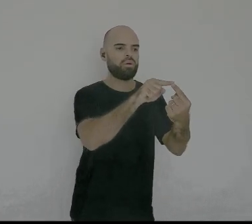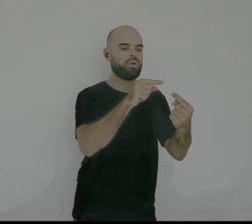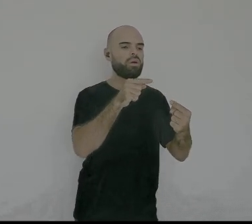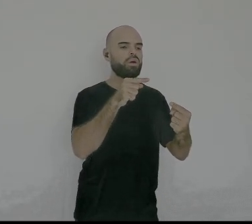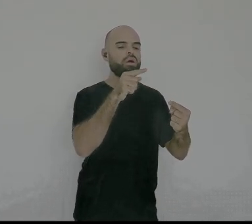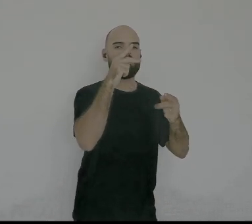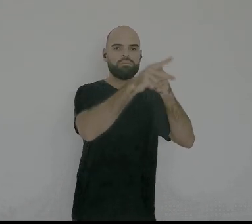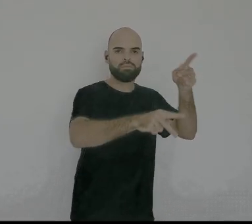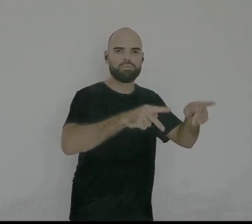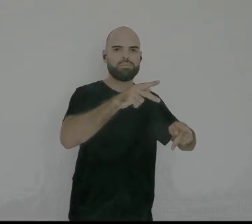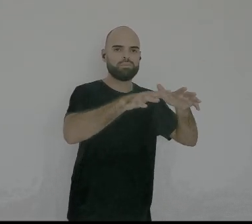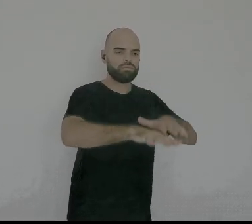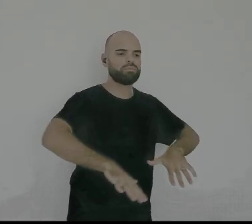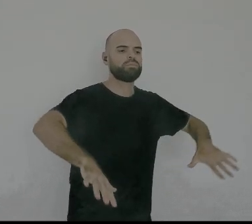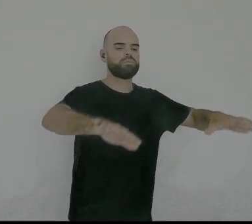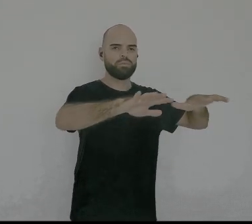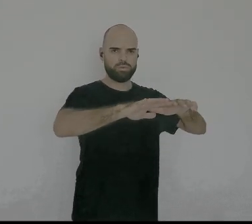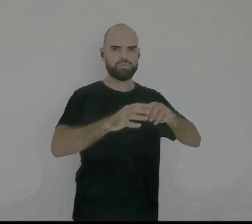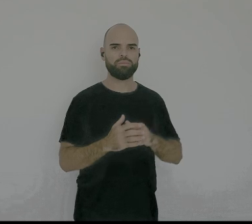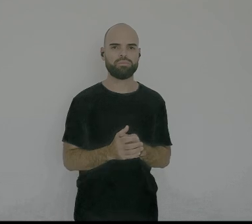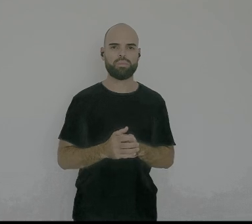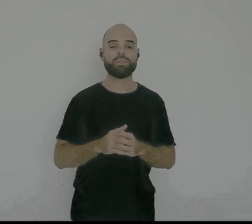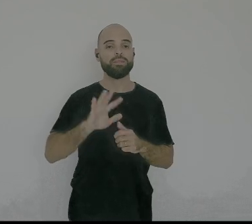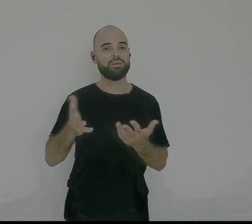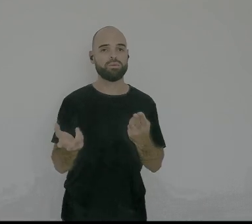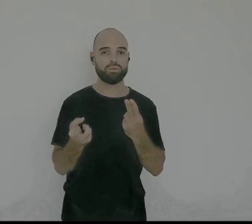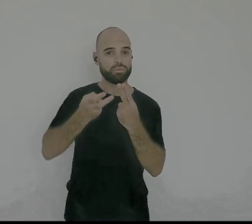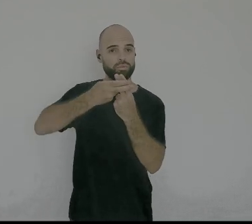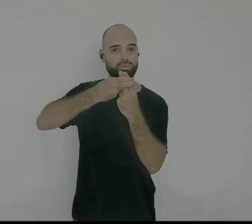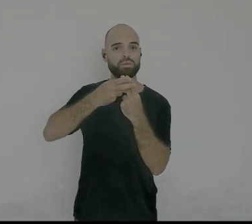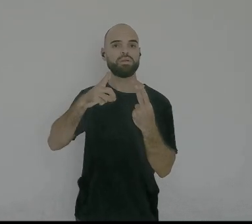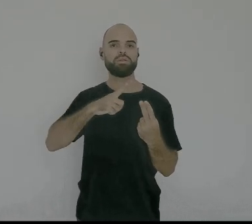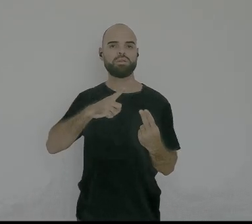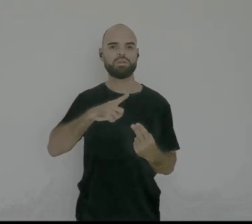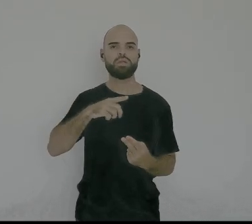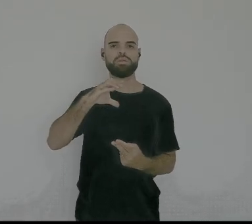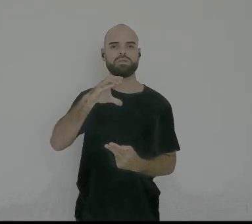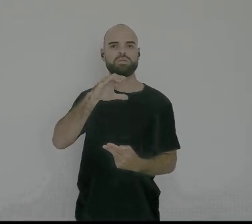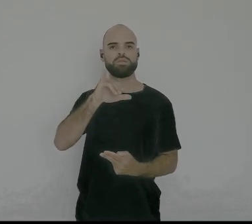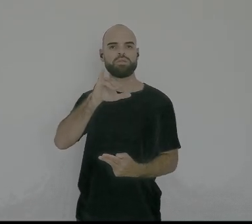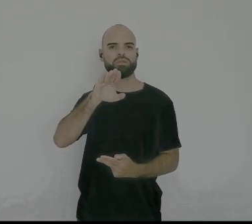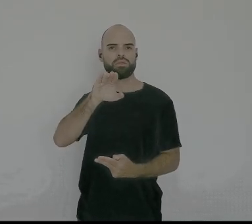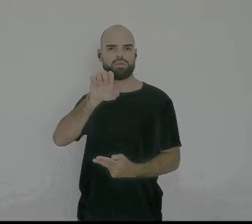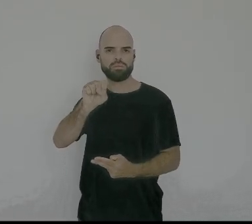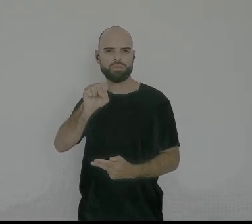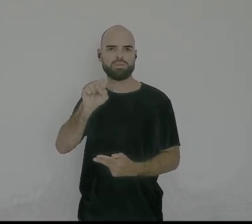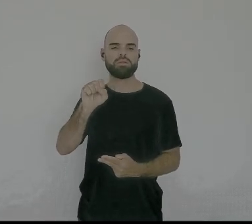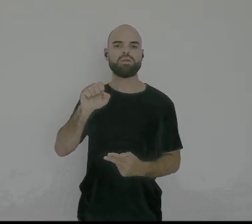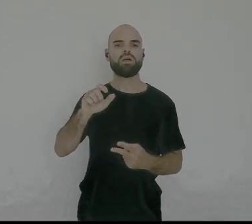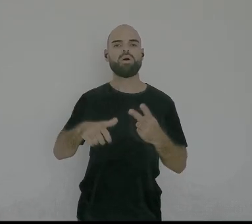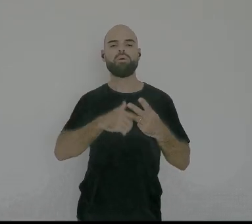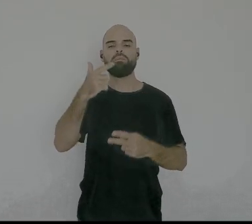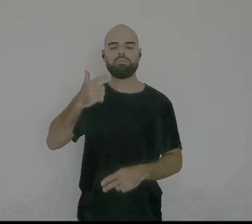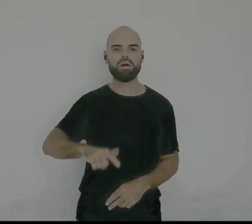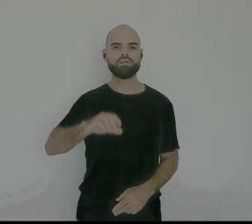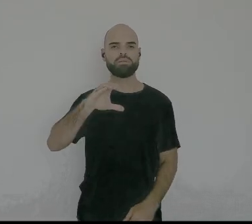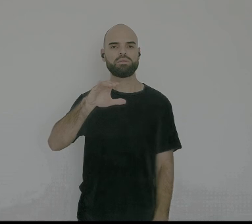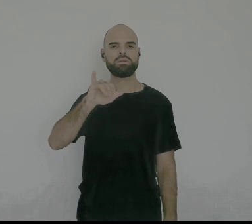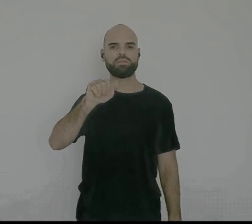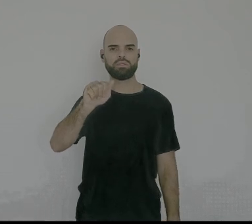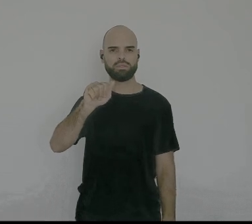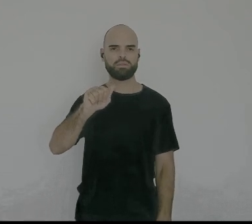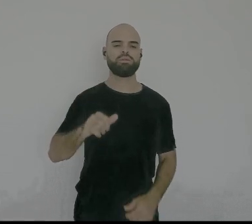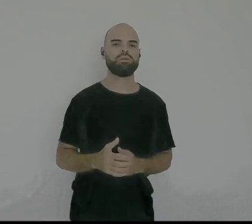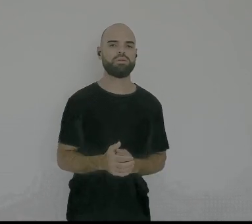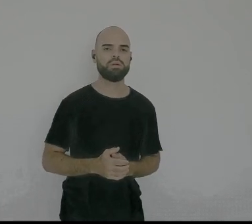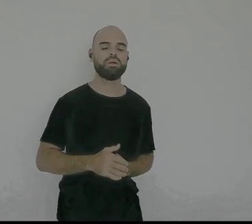recursos para determinada população. Isso no SUS é feito, esse espaço macrointegrador do SUS é feito pela